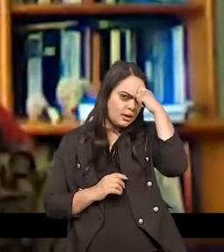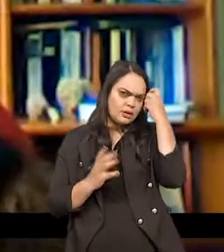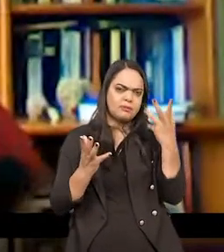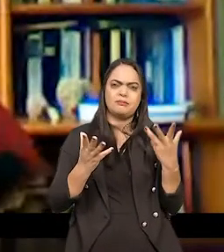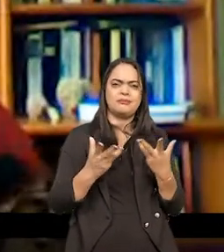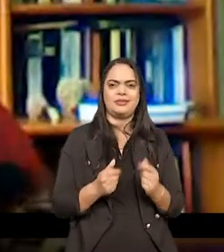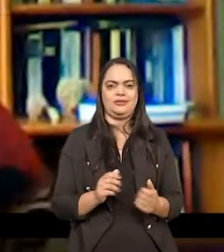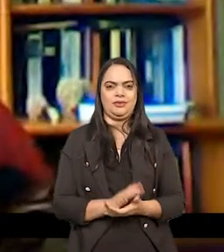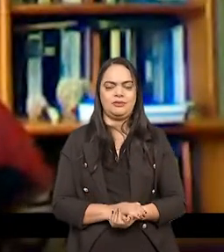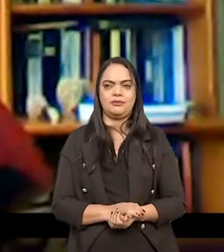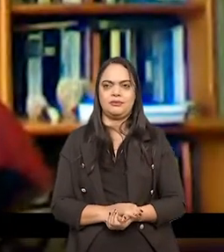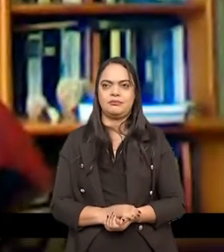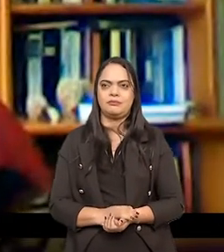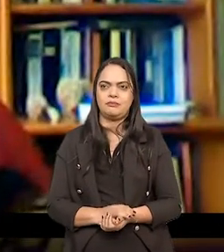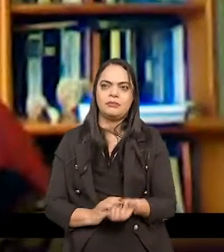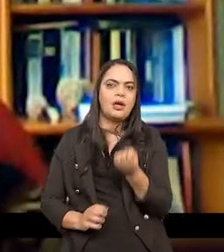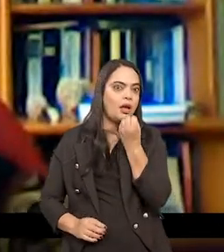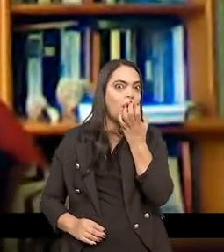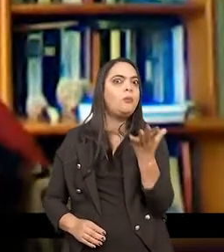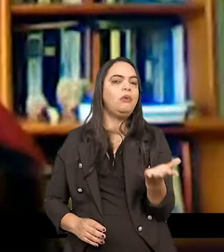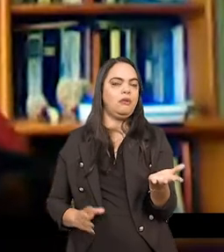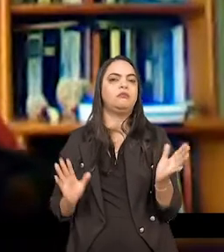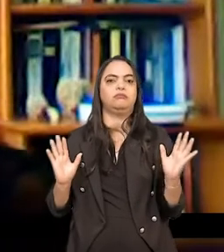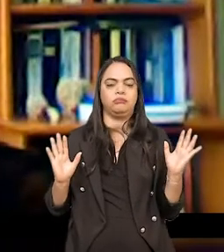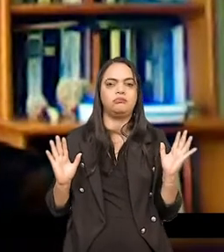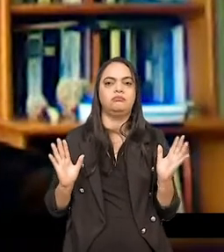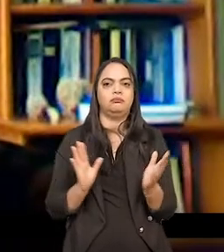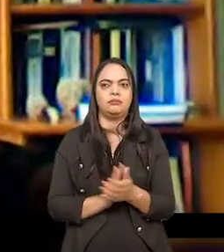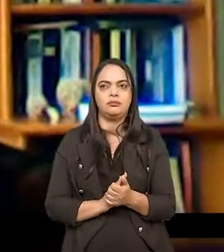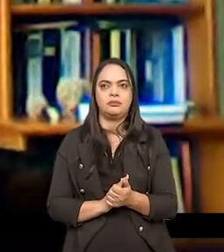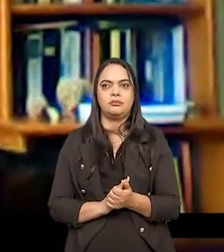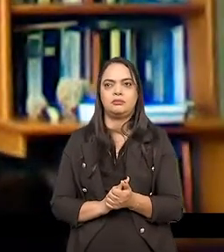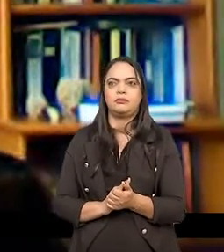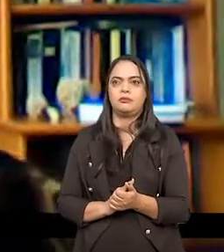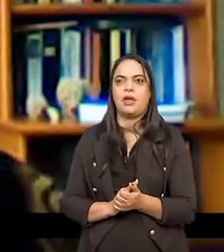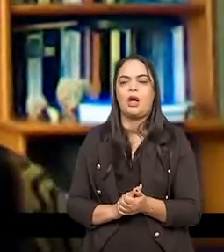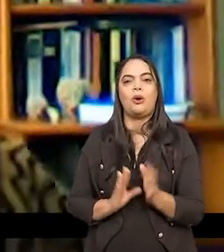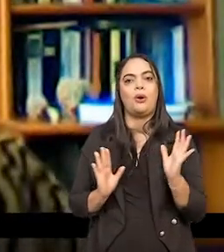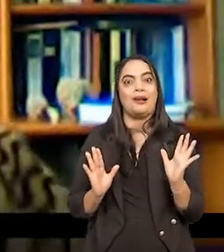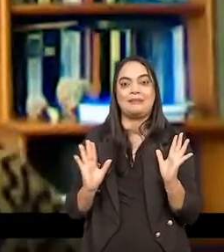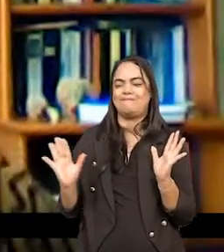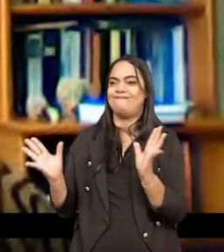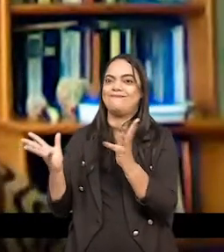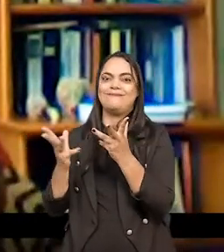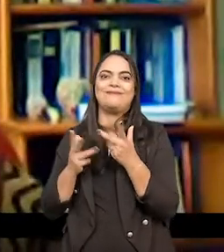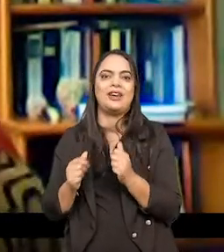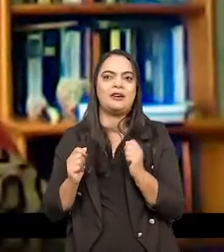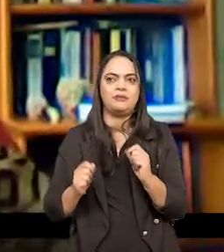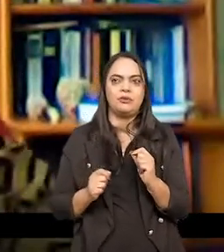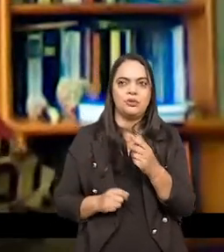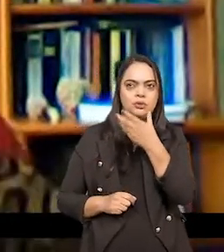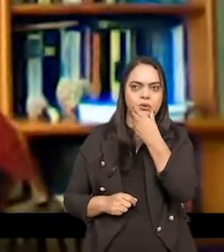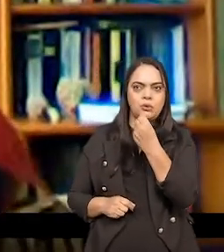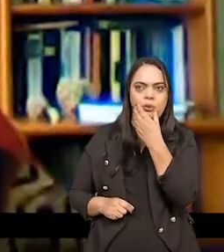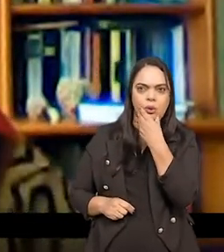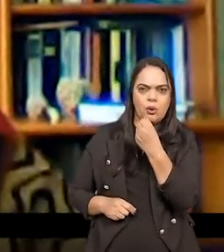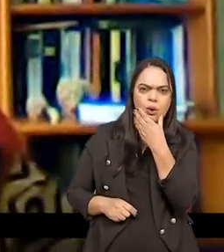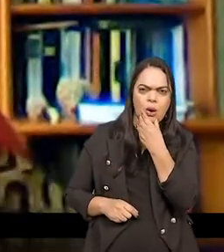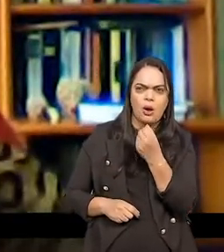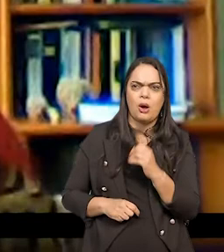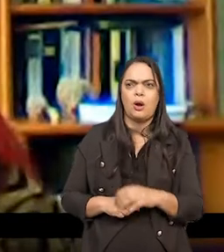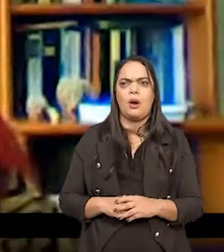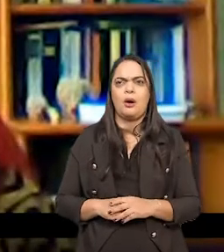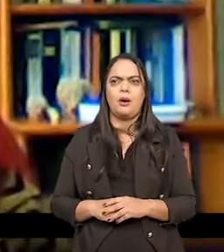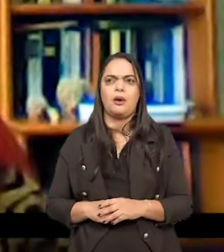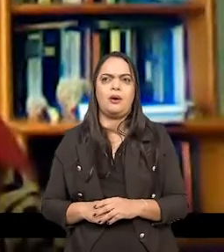então, esse é o lado bom, tá? O lado incrível, um cara que correu também, um cara muito horroroso, gosto de ser o